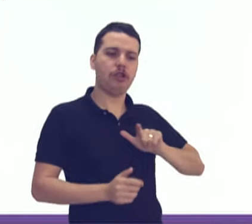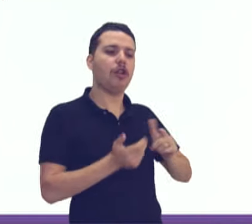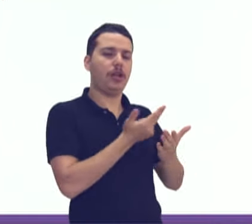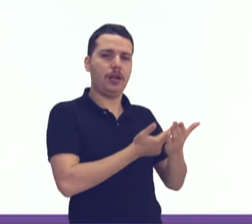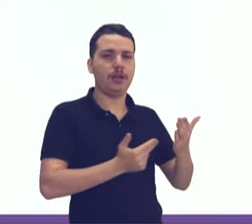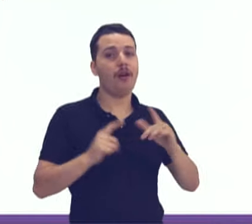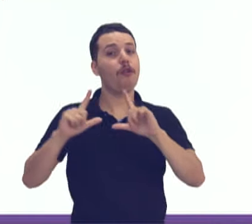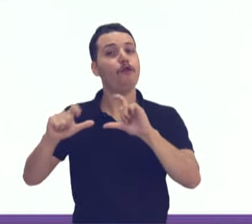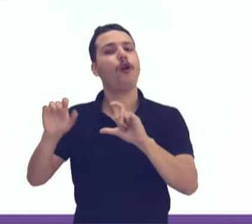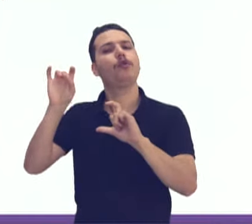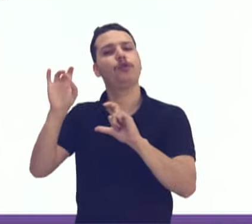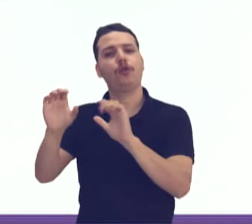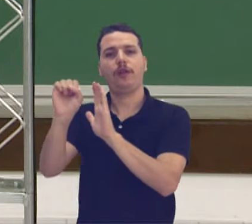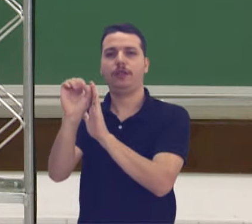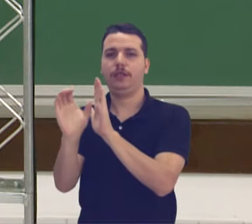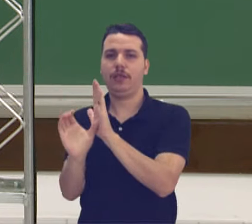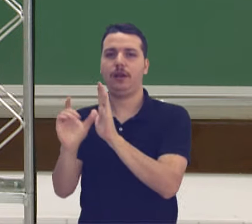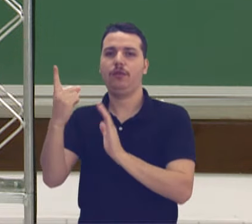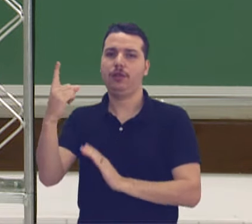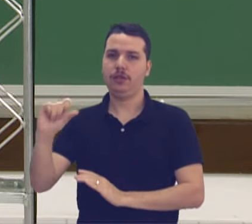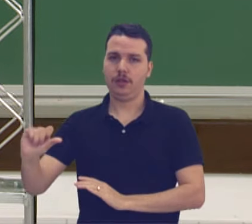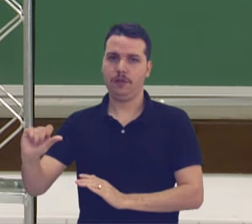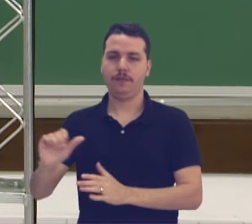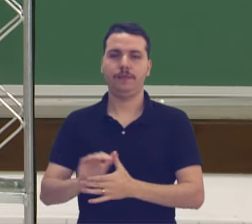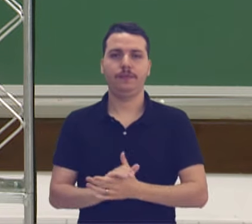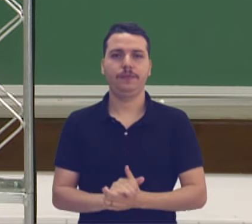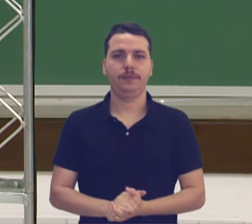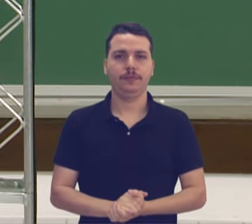só surgiu no século 19